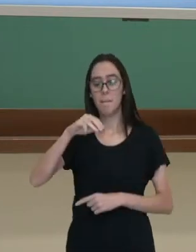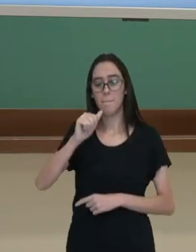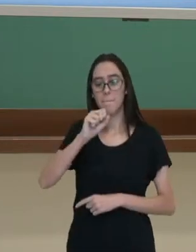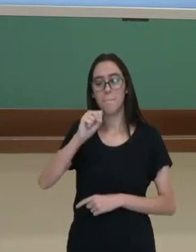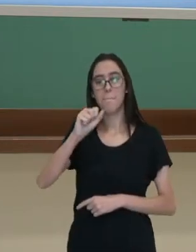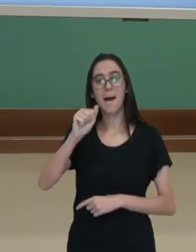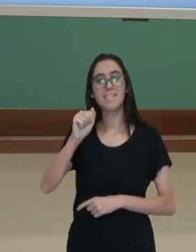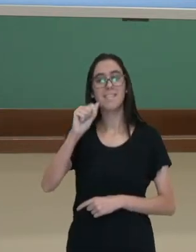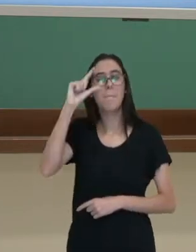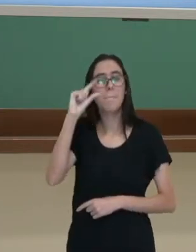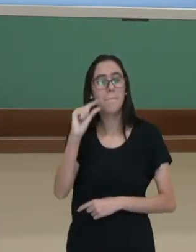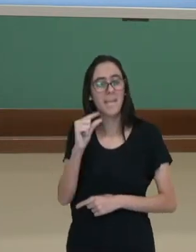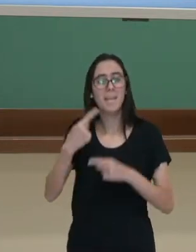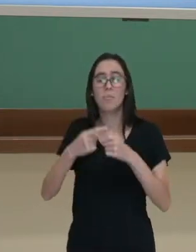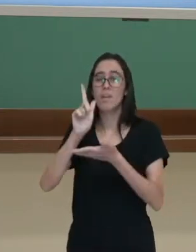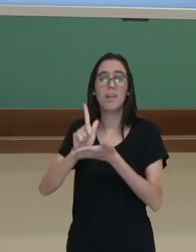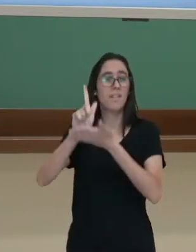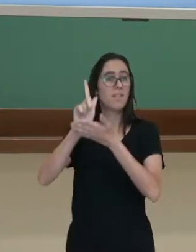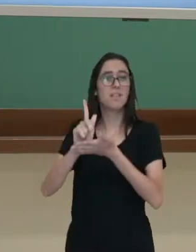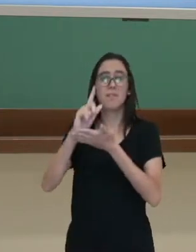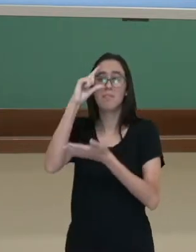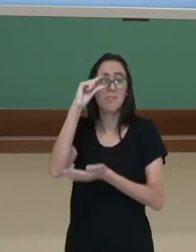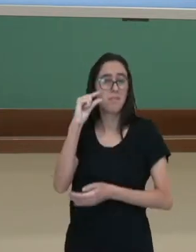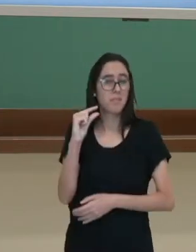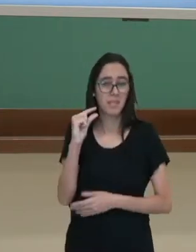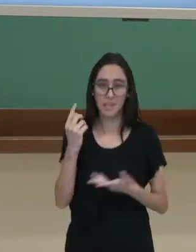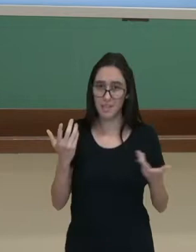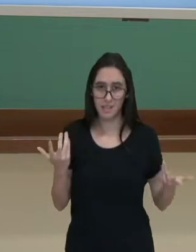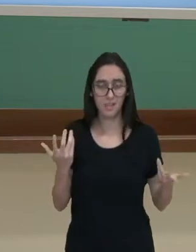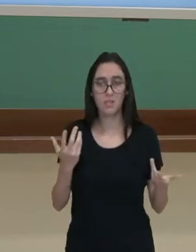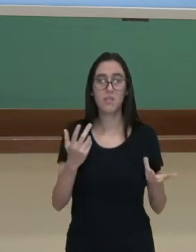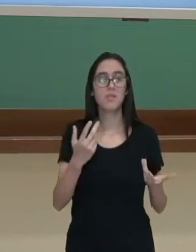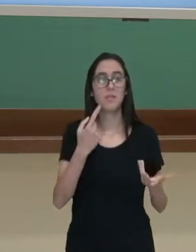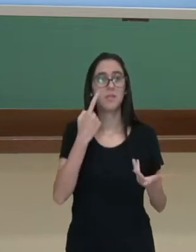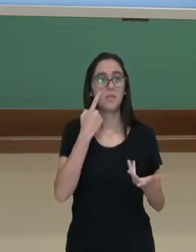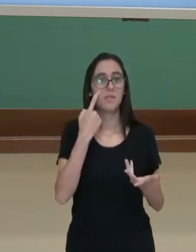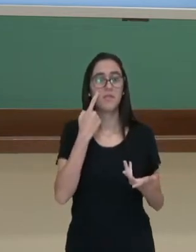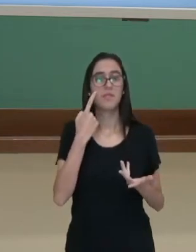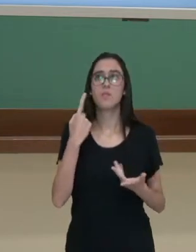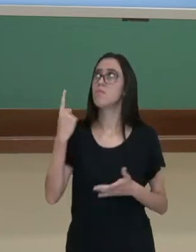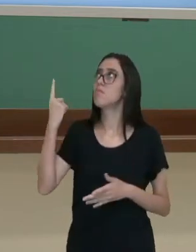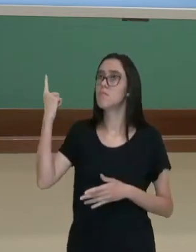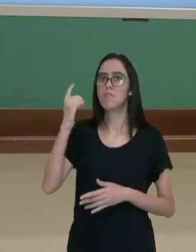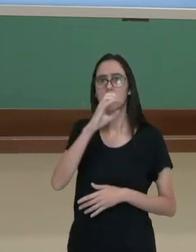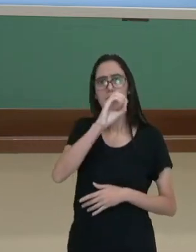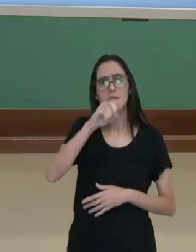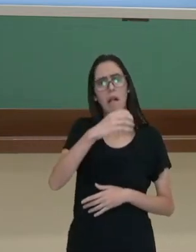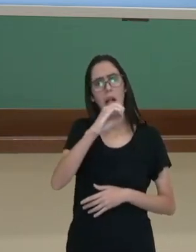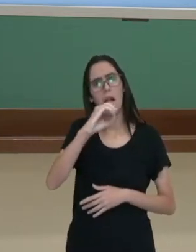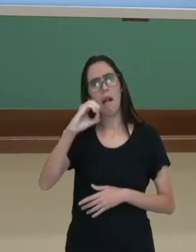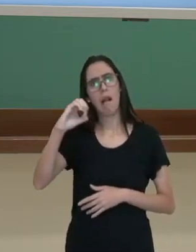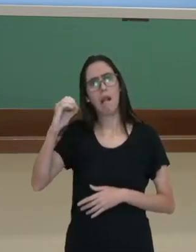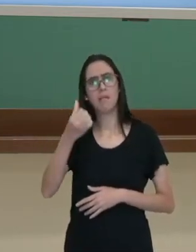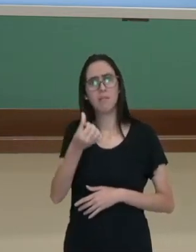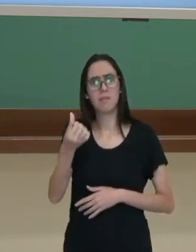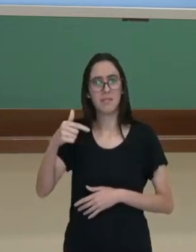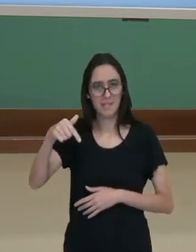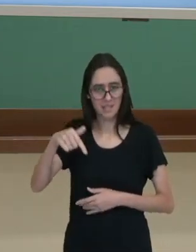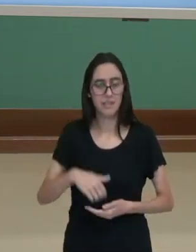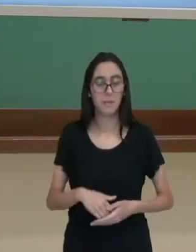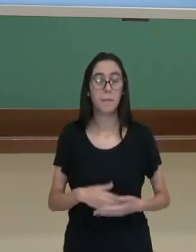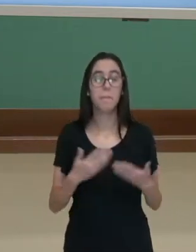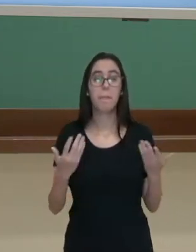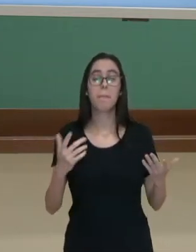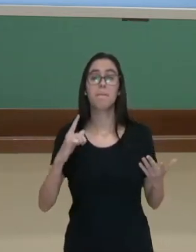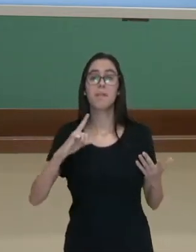ser muito pequena mesmo, né? Nós estamos falando numa ordem de 10 a menos 11 aqui, praticamente. E o objeto de maior